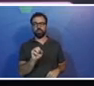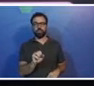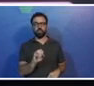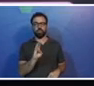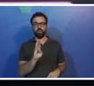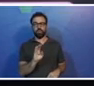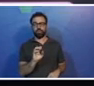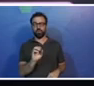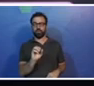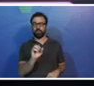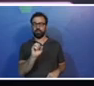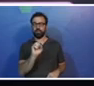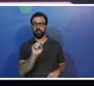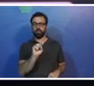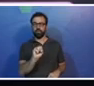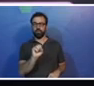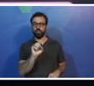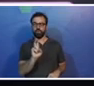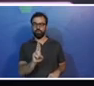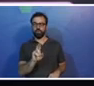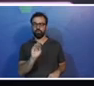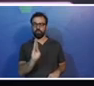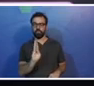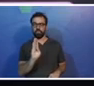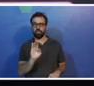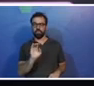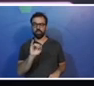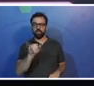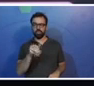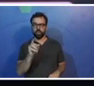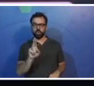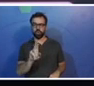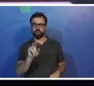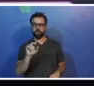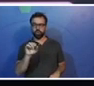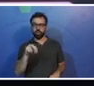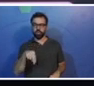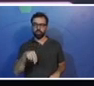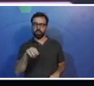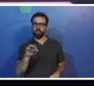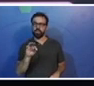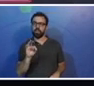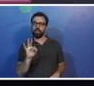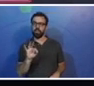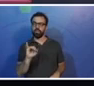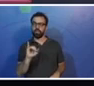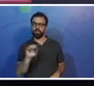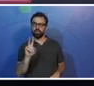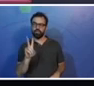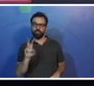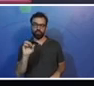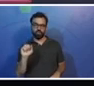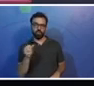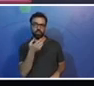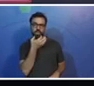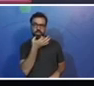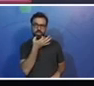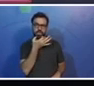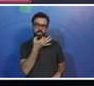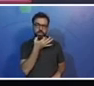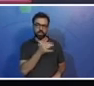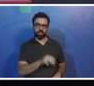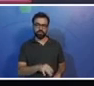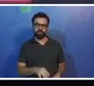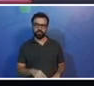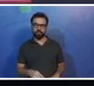cuja terminação é -ice, com C. Chato, chatice. No